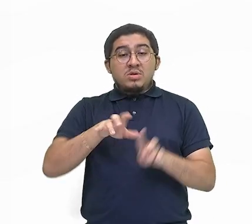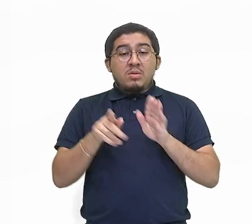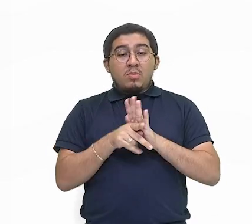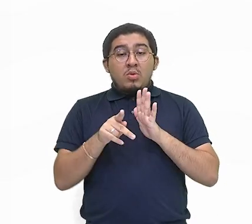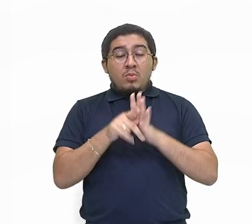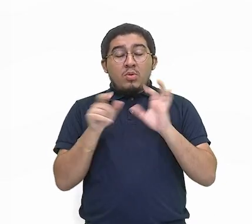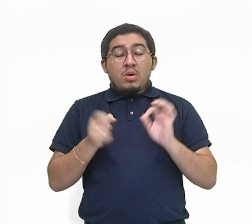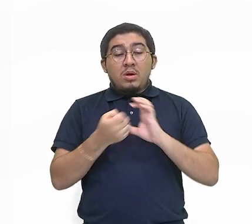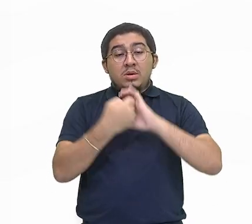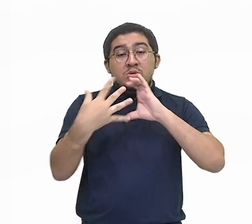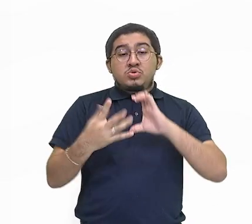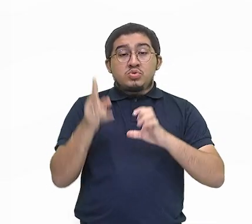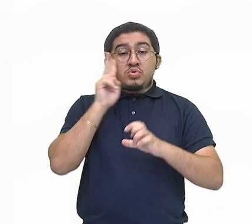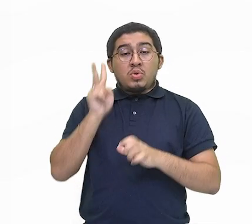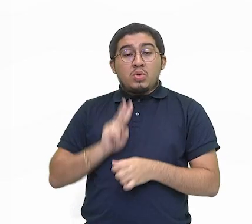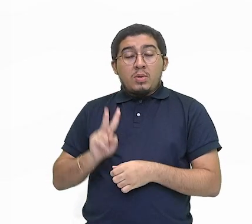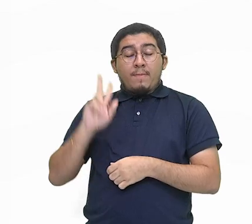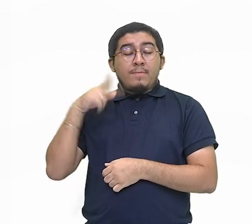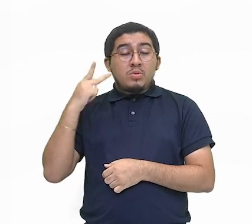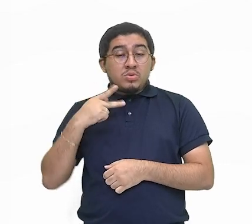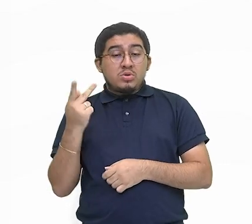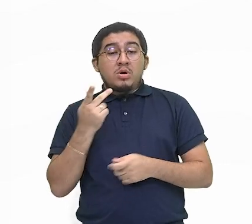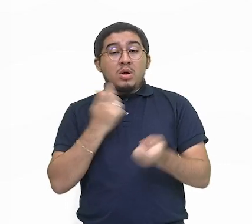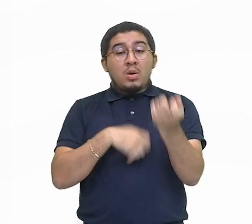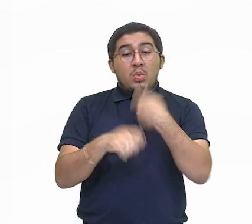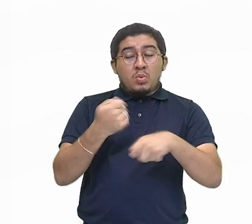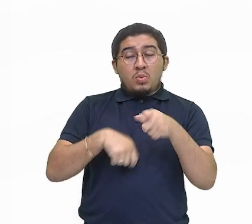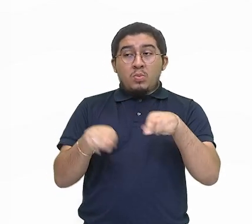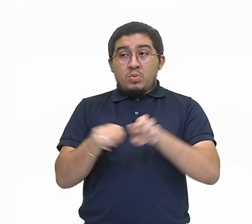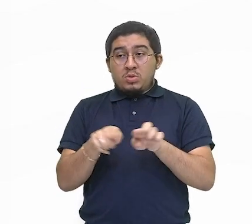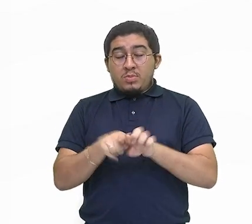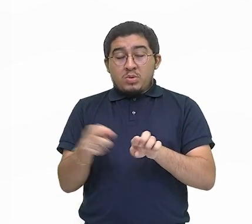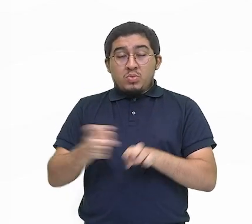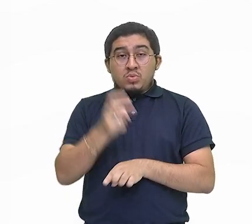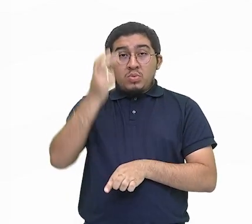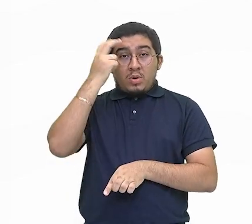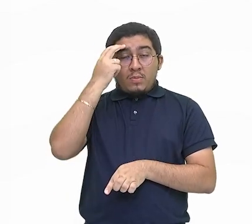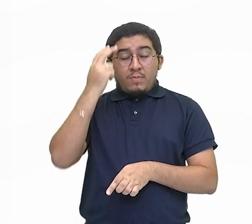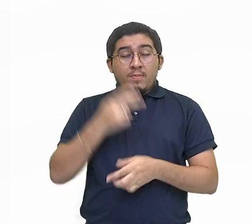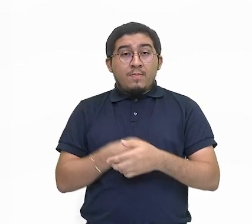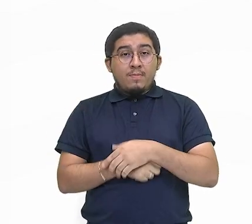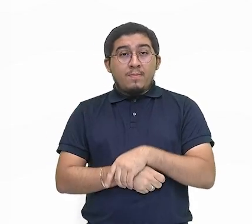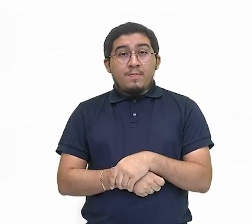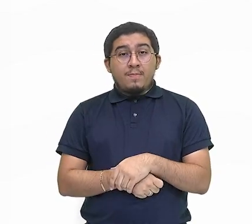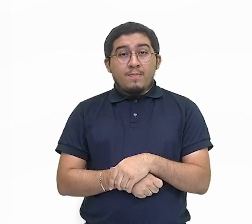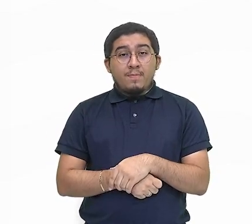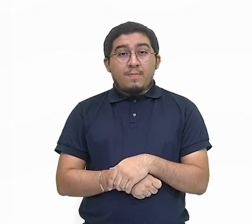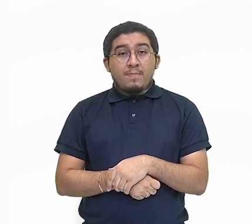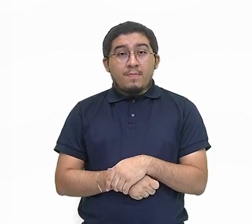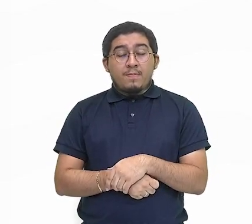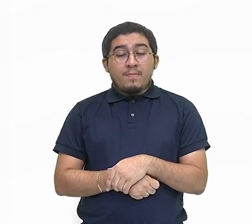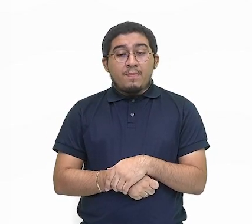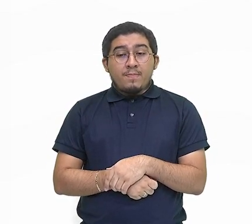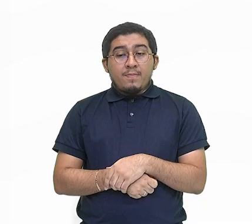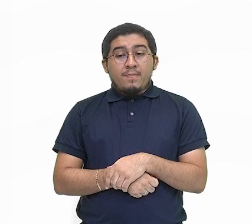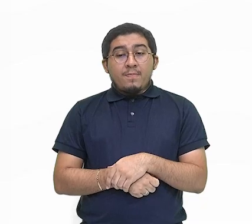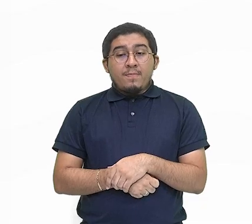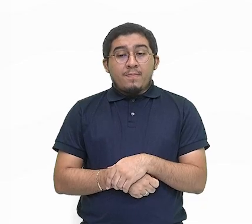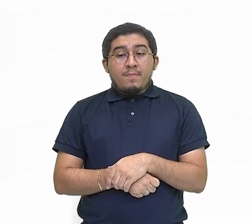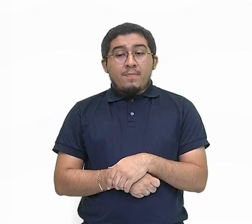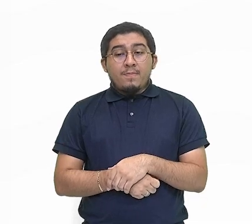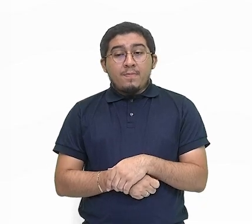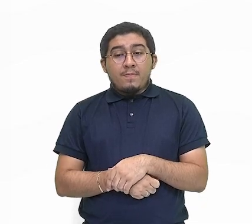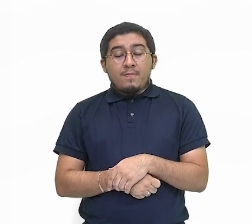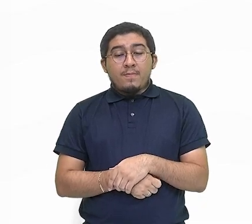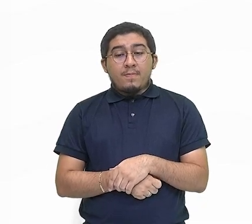por fatores históricos, políticos, econômicos e culturais. Gente,